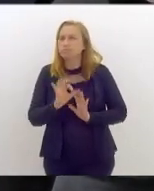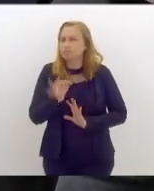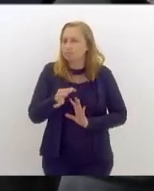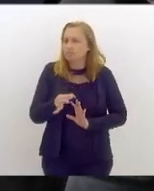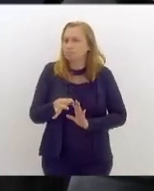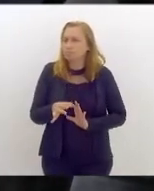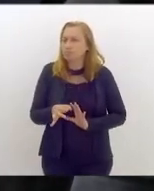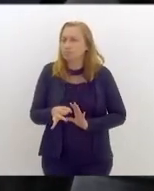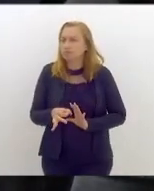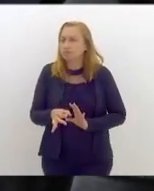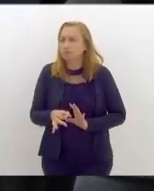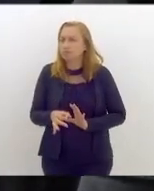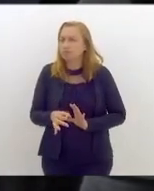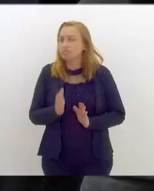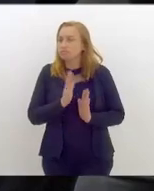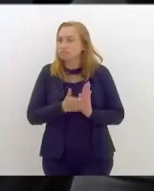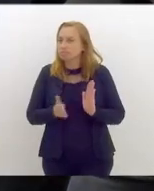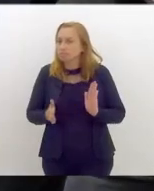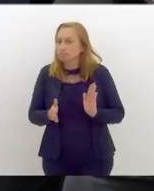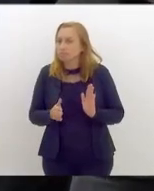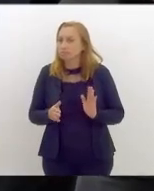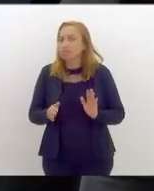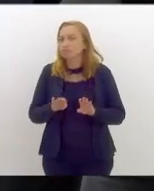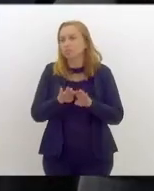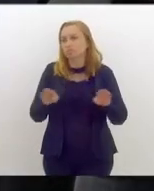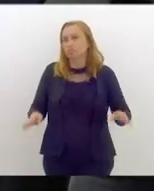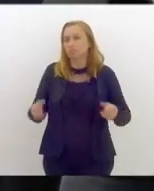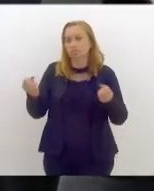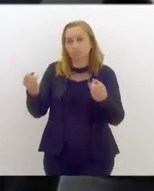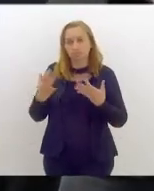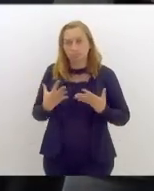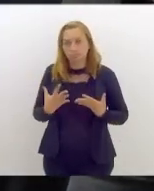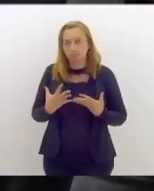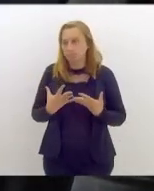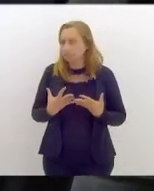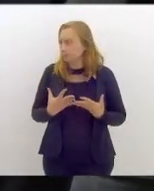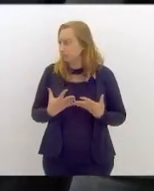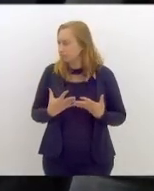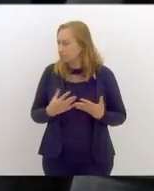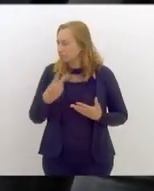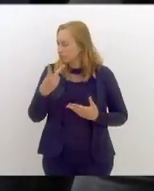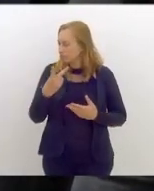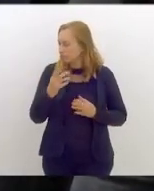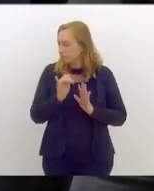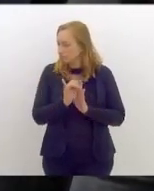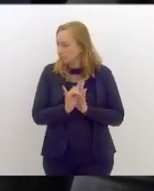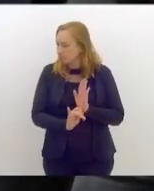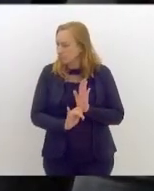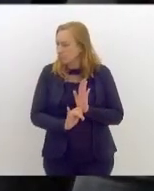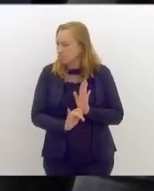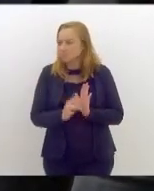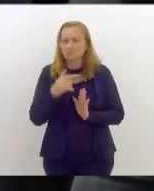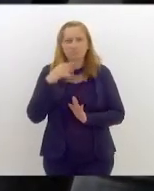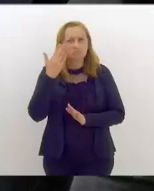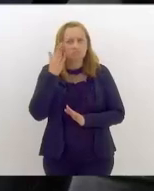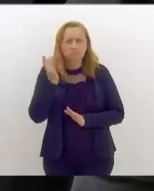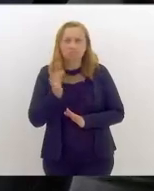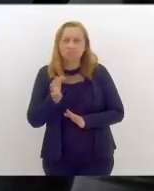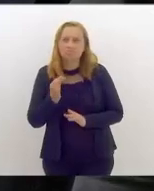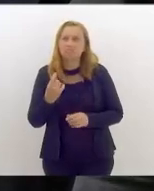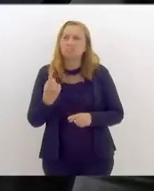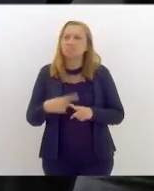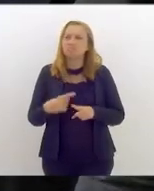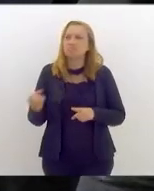Óbvio fiz uma questão de ordem às vezes esclarecer o que já precedente sobre dois relatórios eu não entendi o seguinte porque Abrir novo